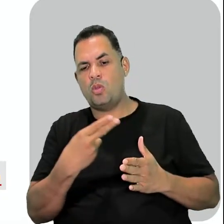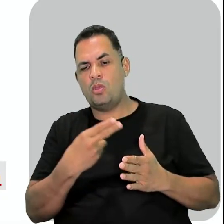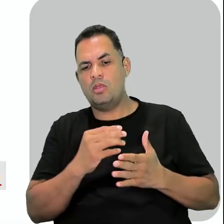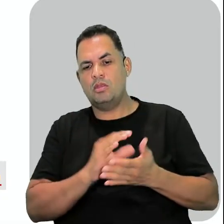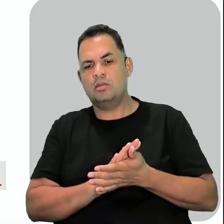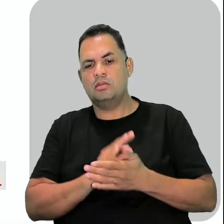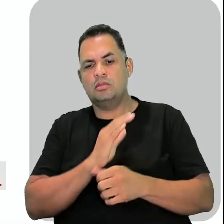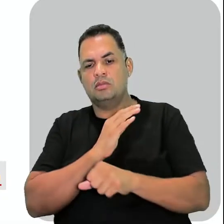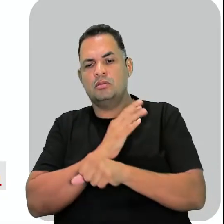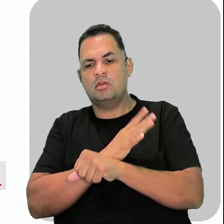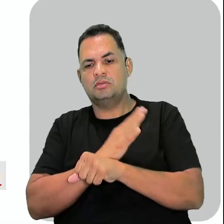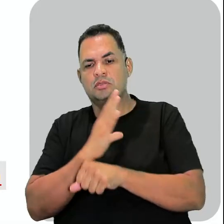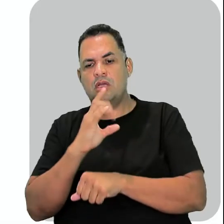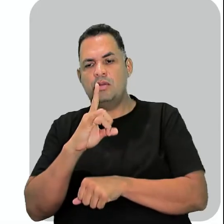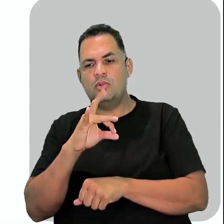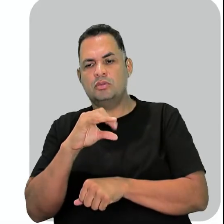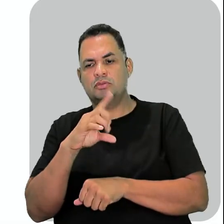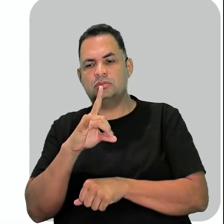ácido carboxílico.